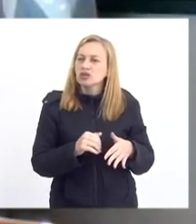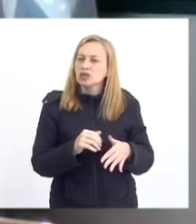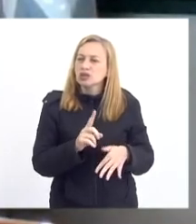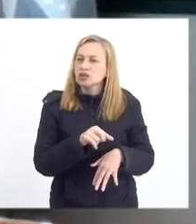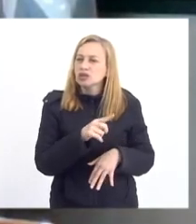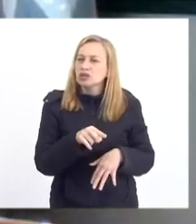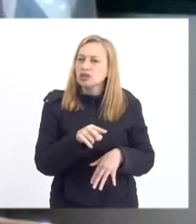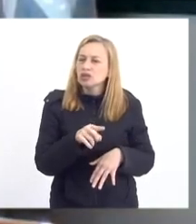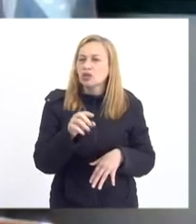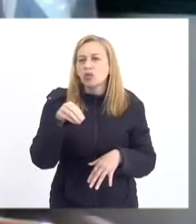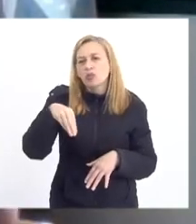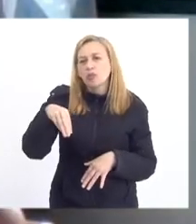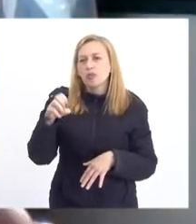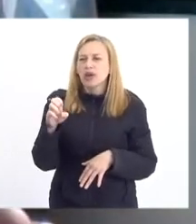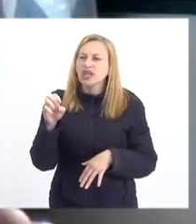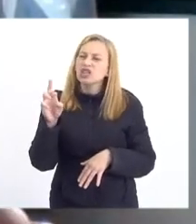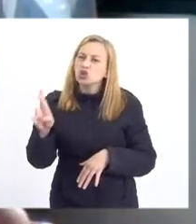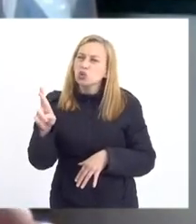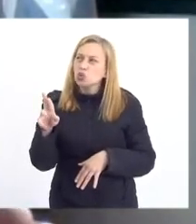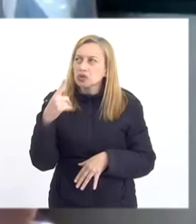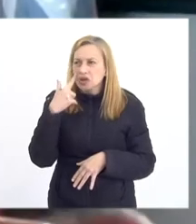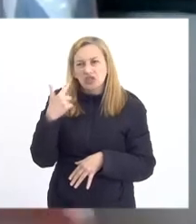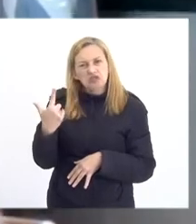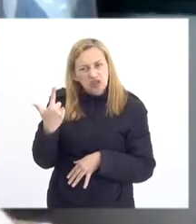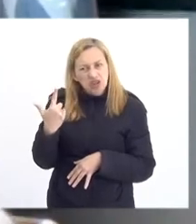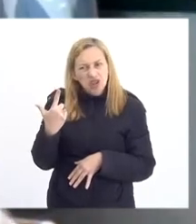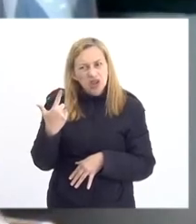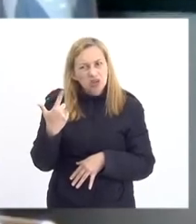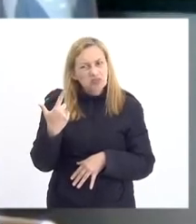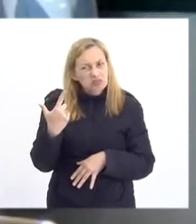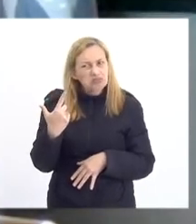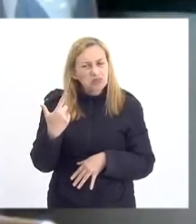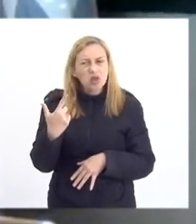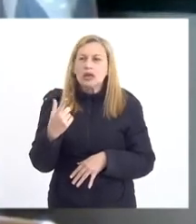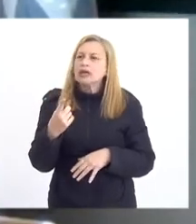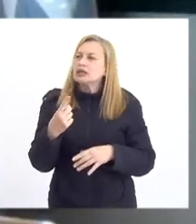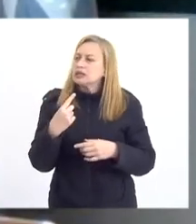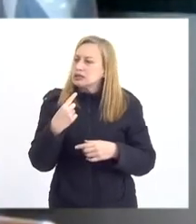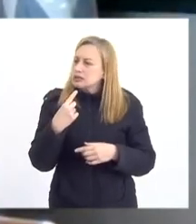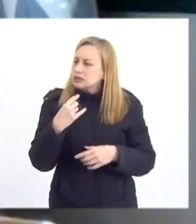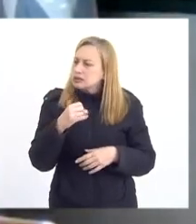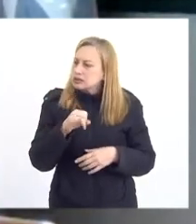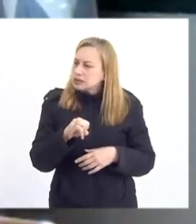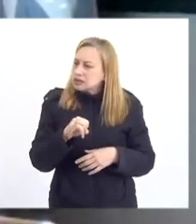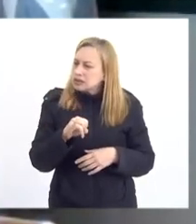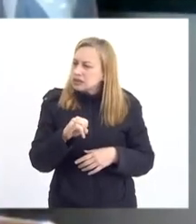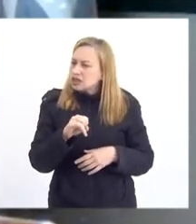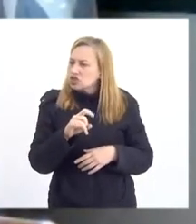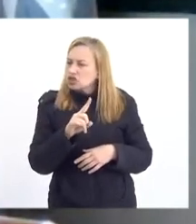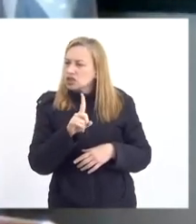medidores. Tem que ver isso, se a gente já não... Porque se a gente veda